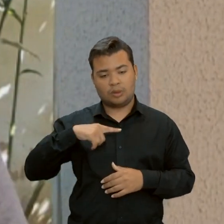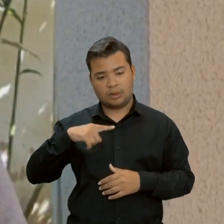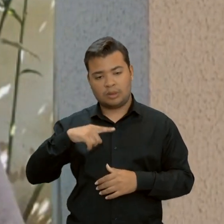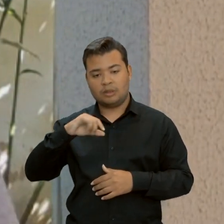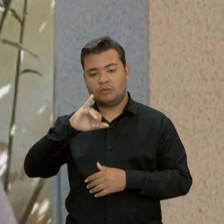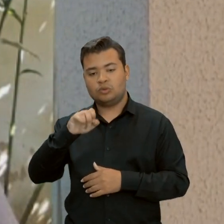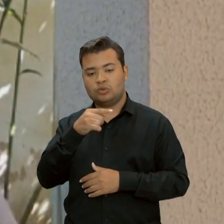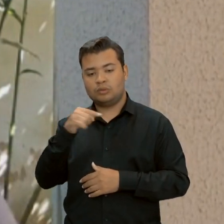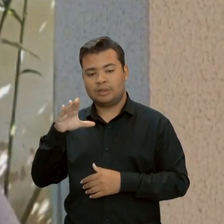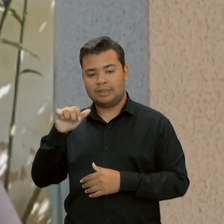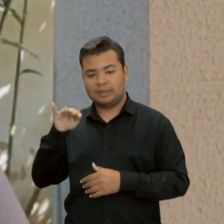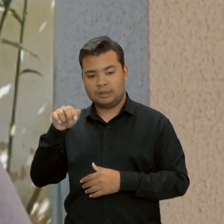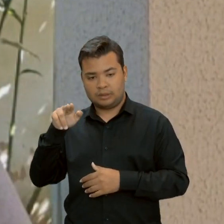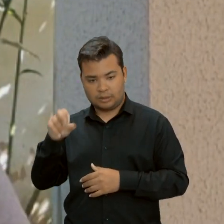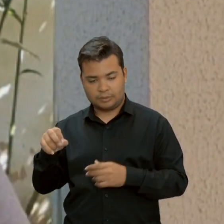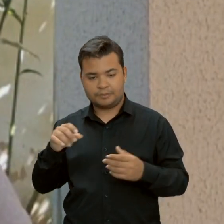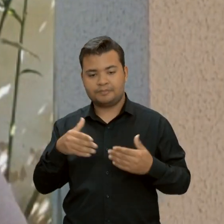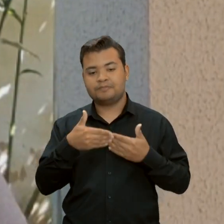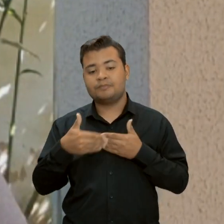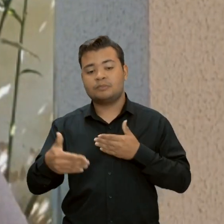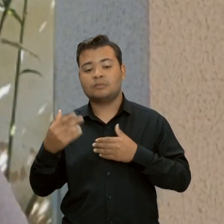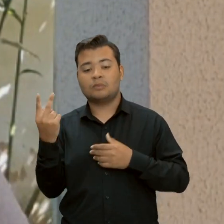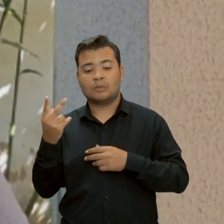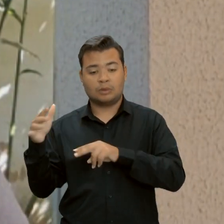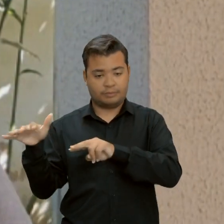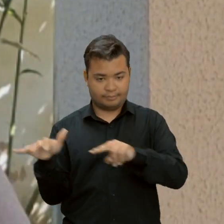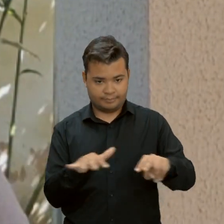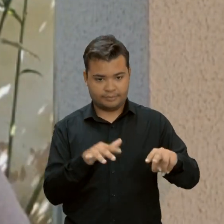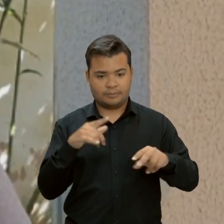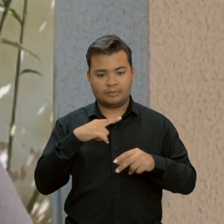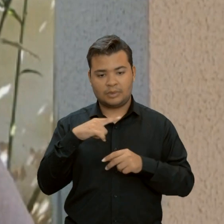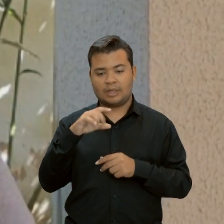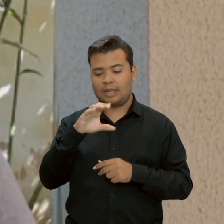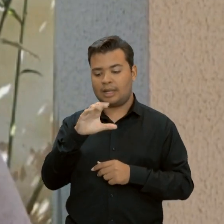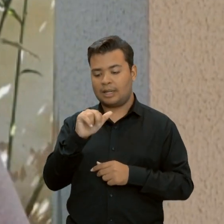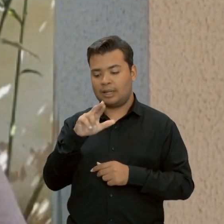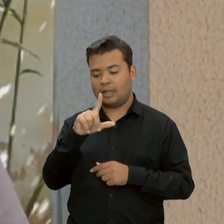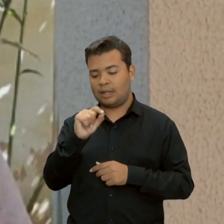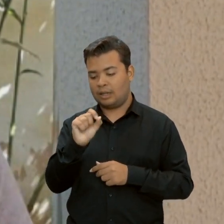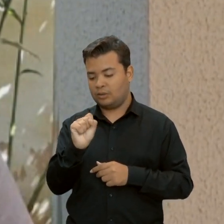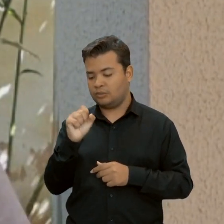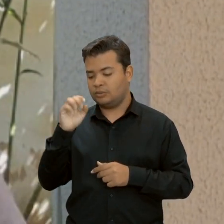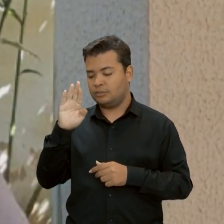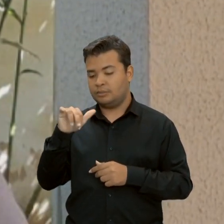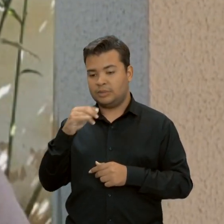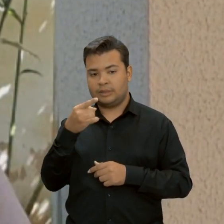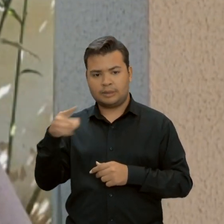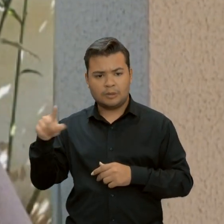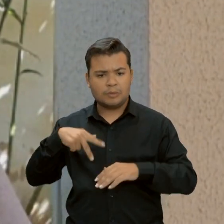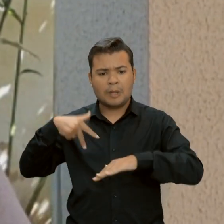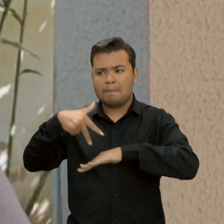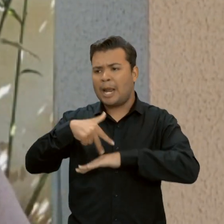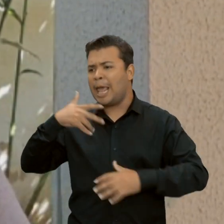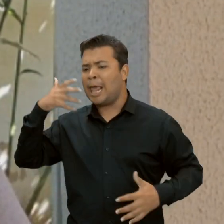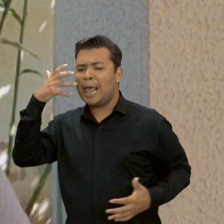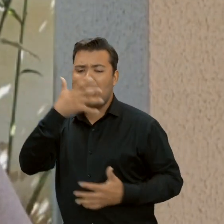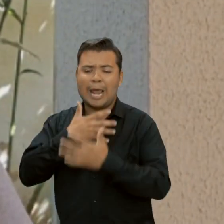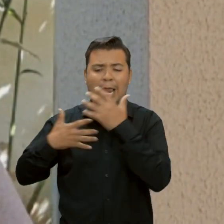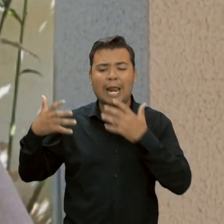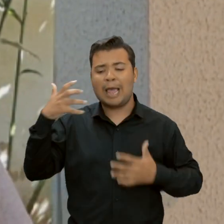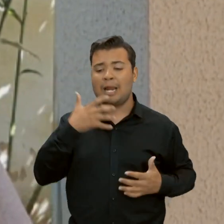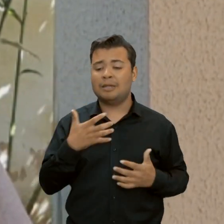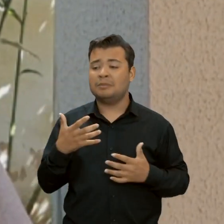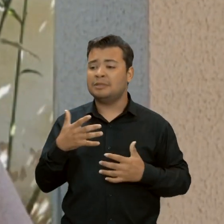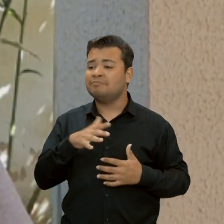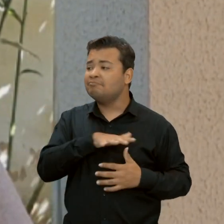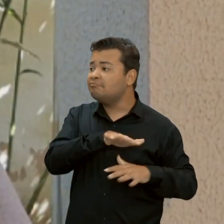será daqui a 2 semanas com o compositor, letrista Carlos Brandão, que é maravilhoso de palco, e pouca gente sabe disso.